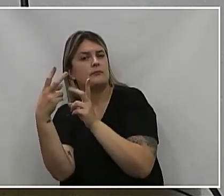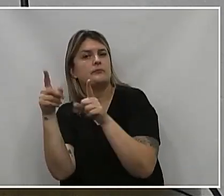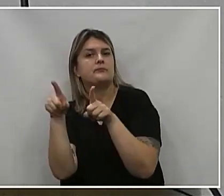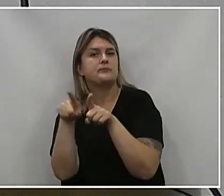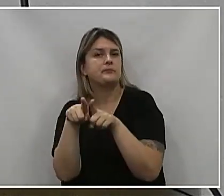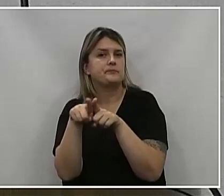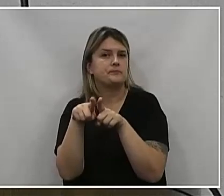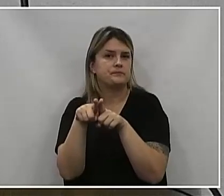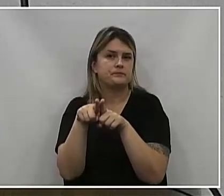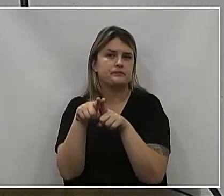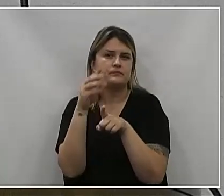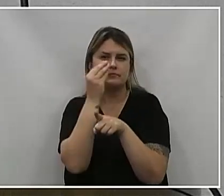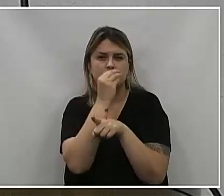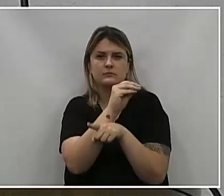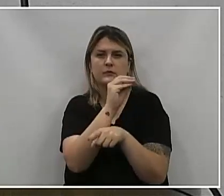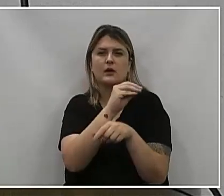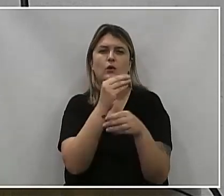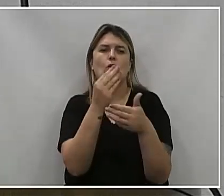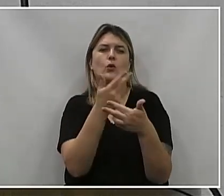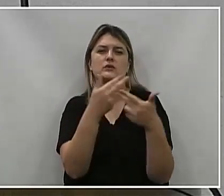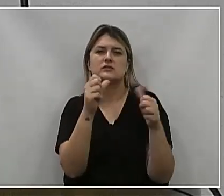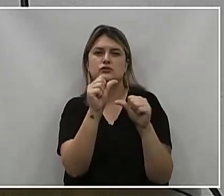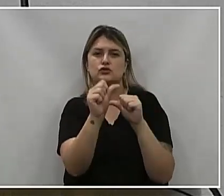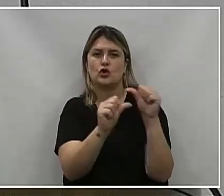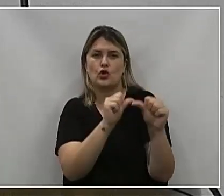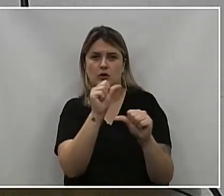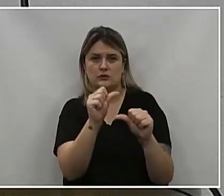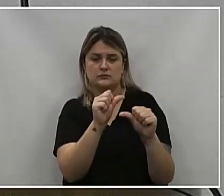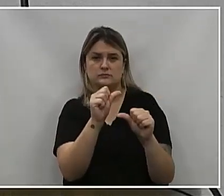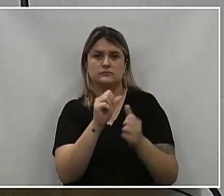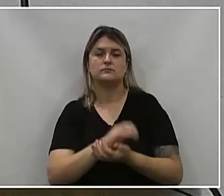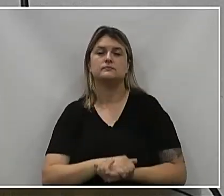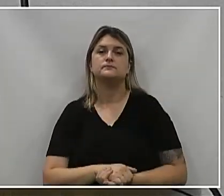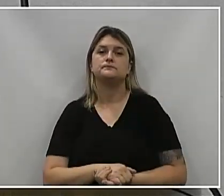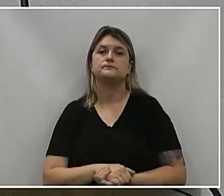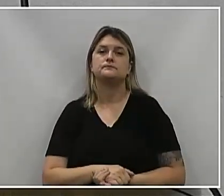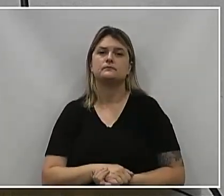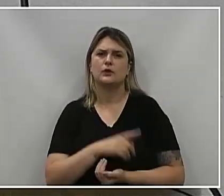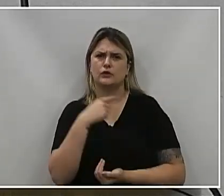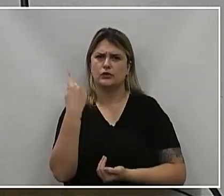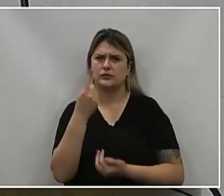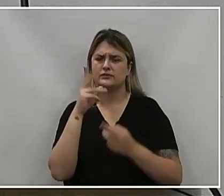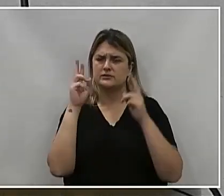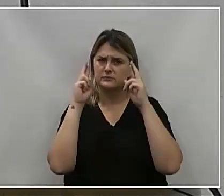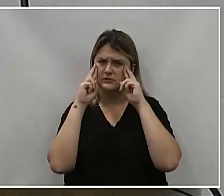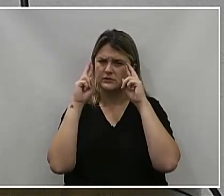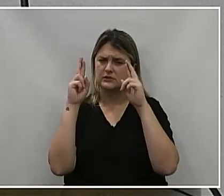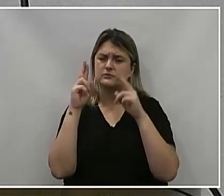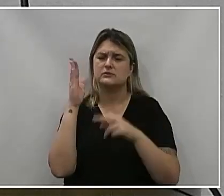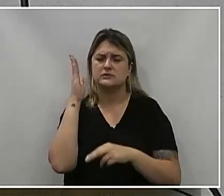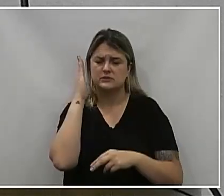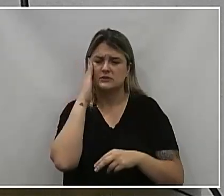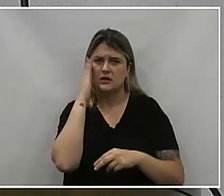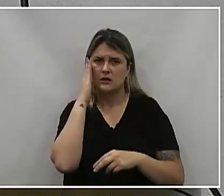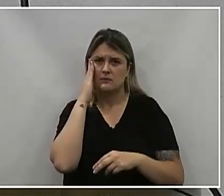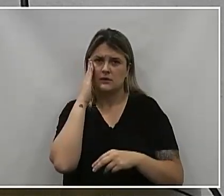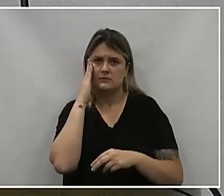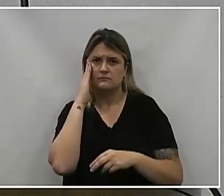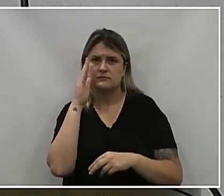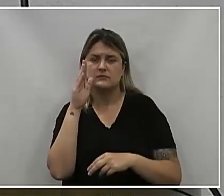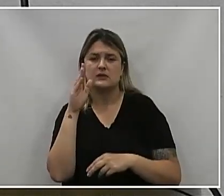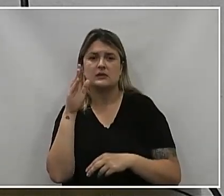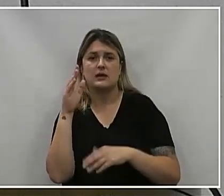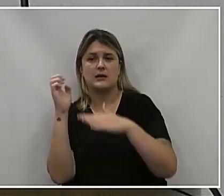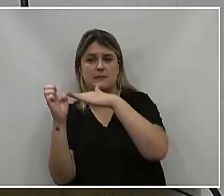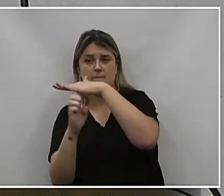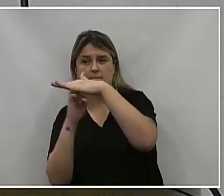talvez negligenciaria alguma troca. Então, para que isso não acontecesse, a gente respeita e tem ciência da lealdade da